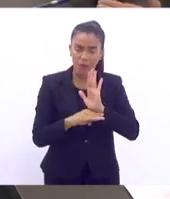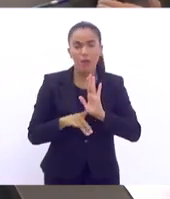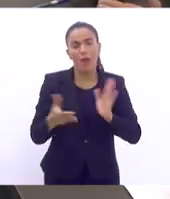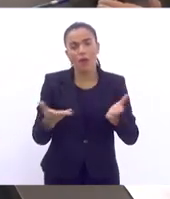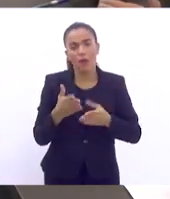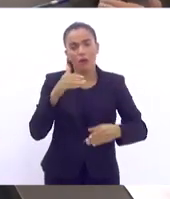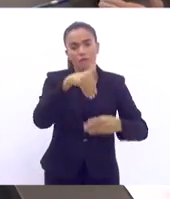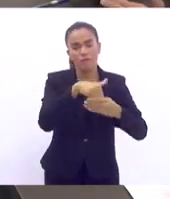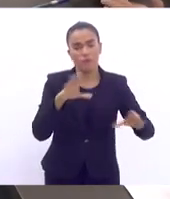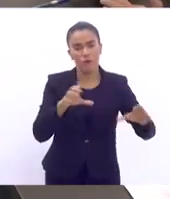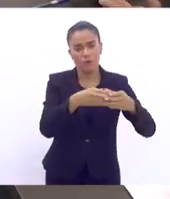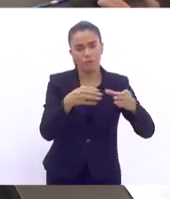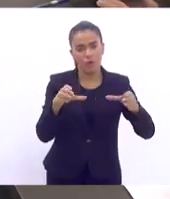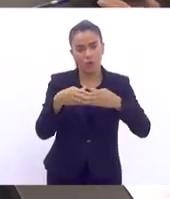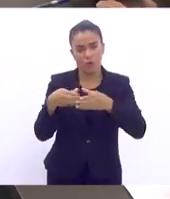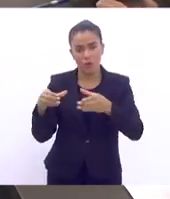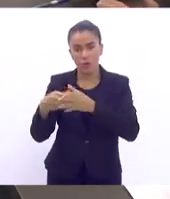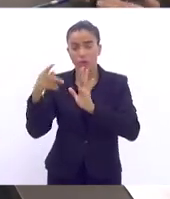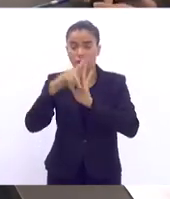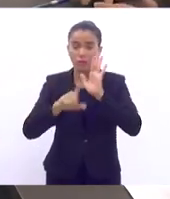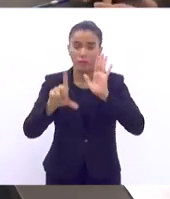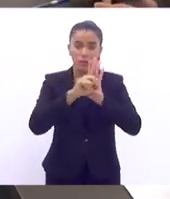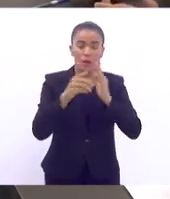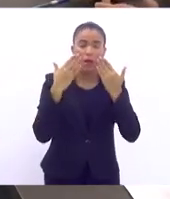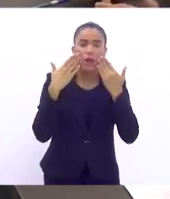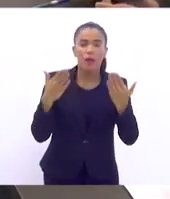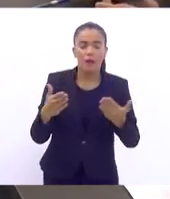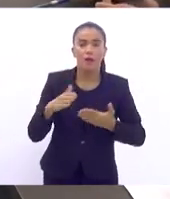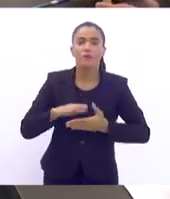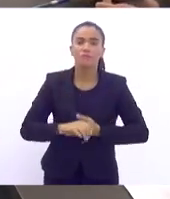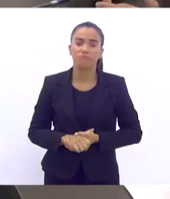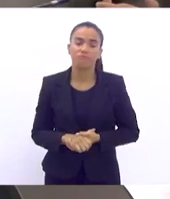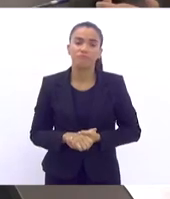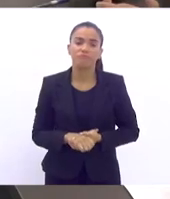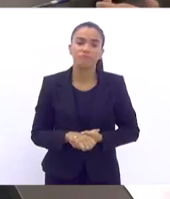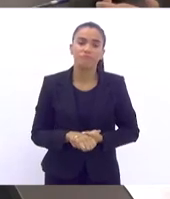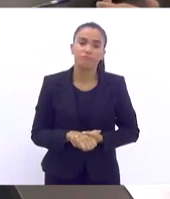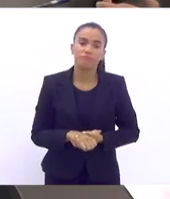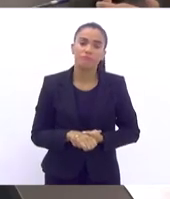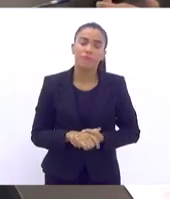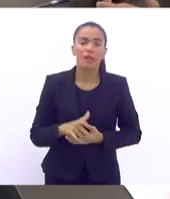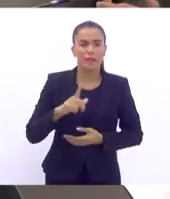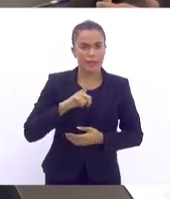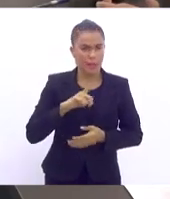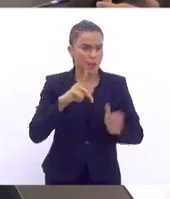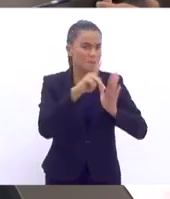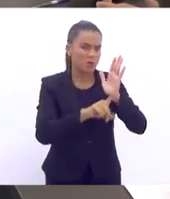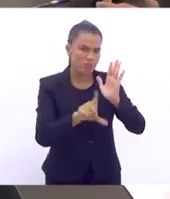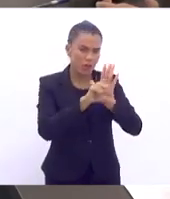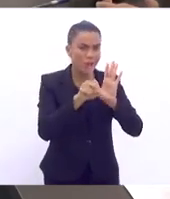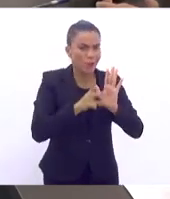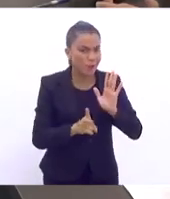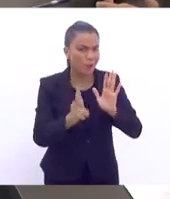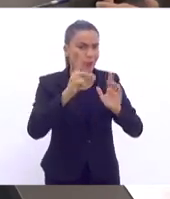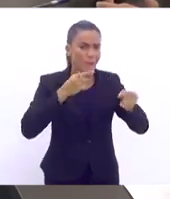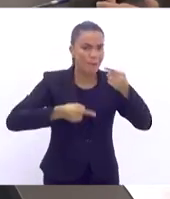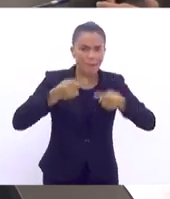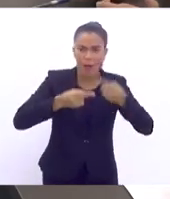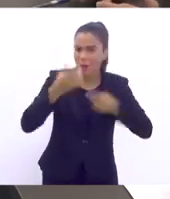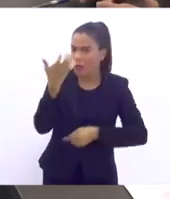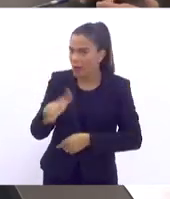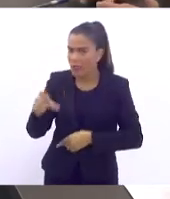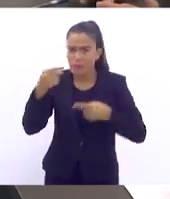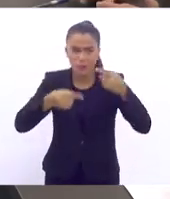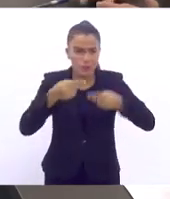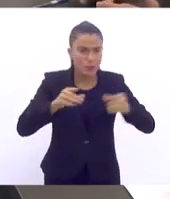essas esses projetos apresentados então a gente projeto ainda discussão não havendo Quem